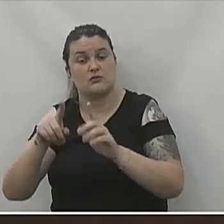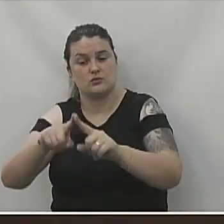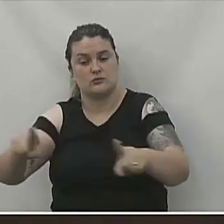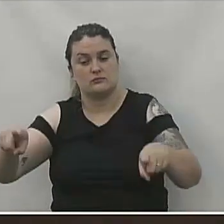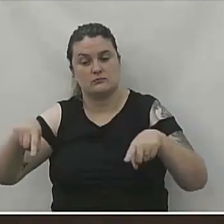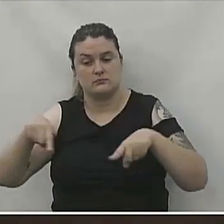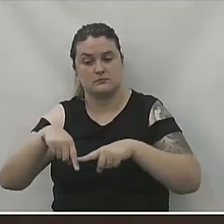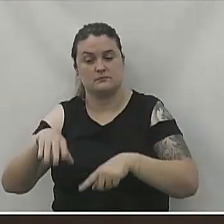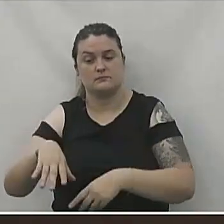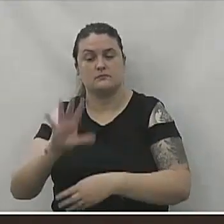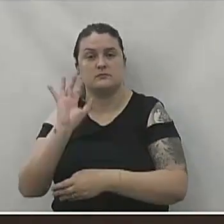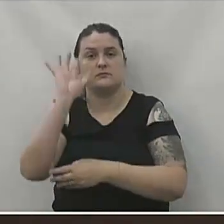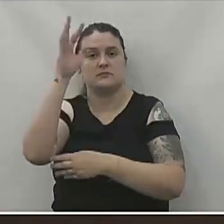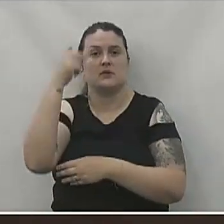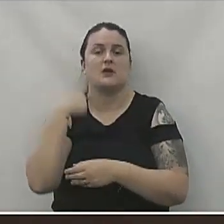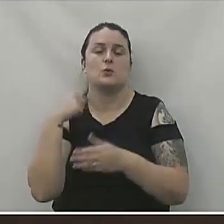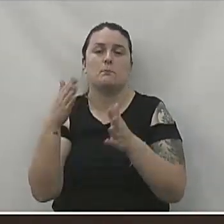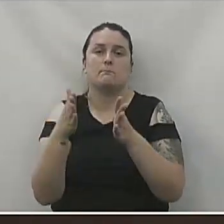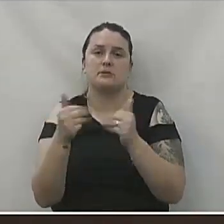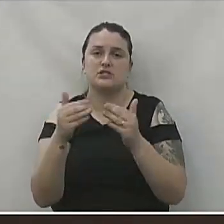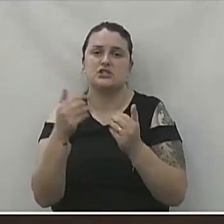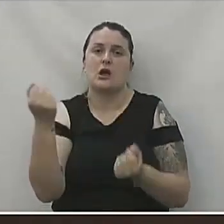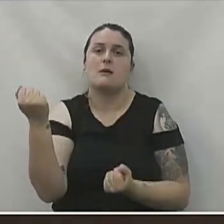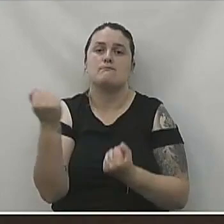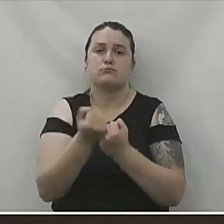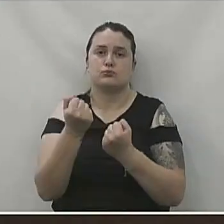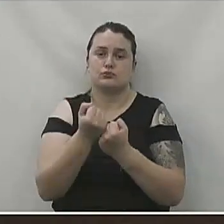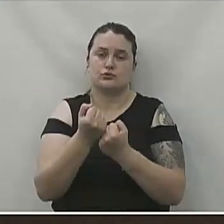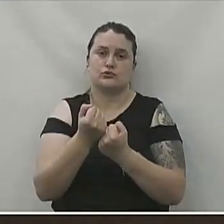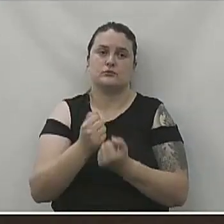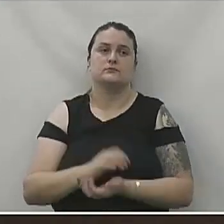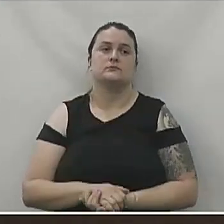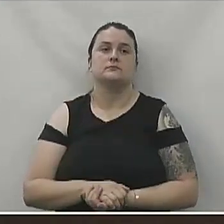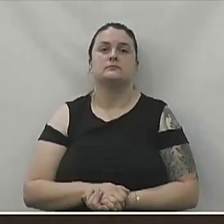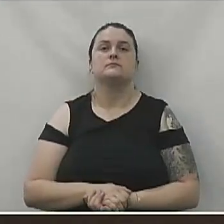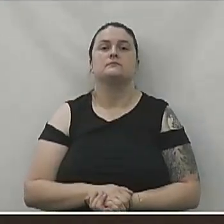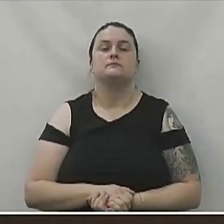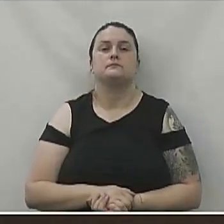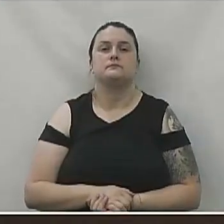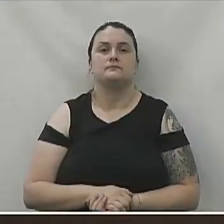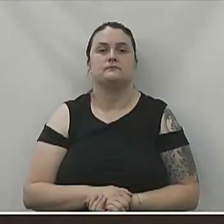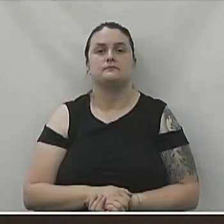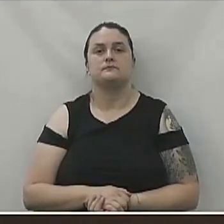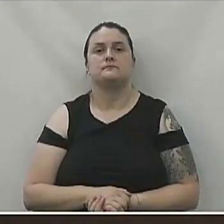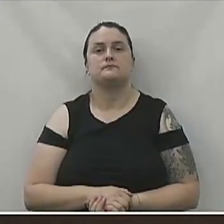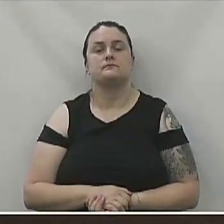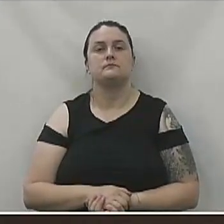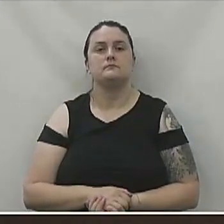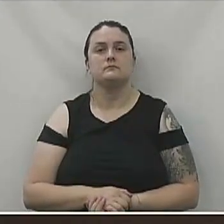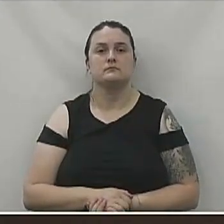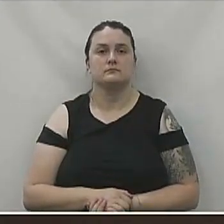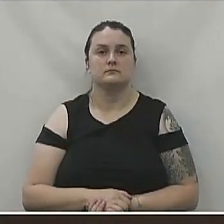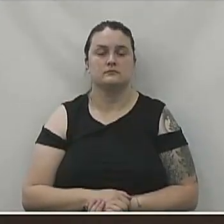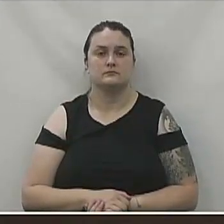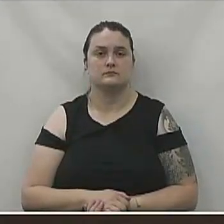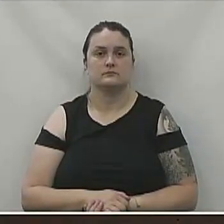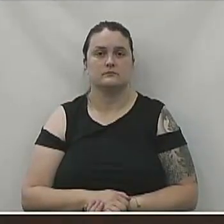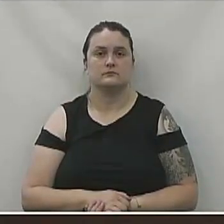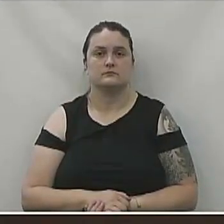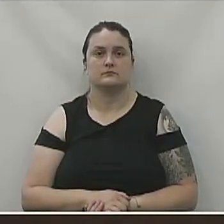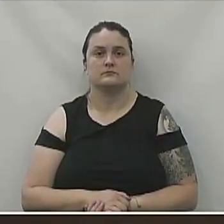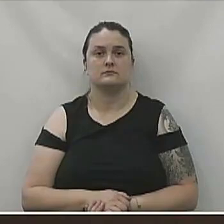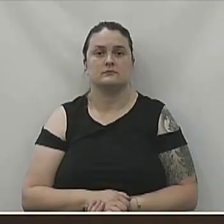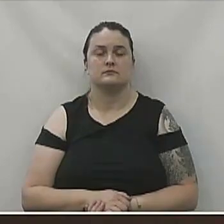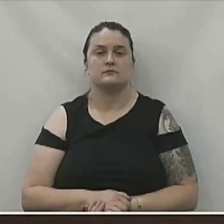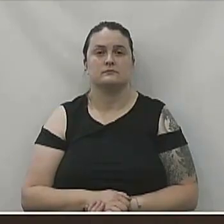quadra aí então fica aqui né uma solicitação Por parte dos basqueteiros lá do Distrito de